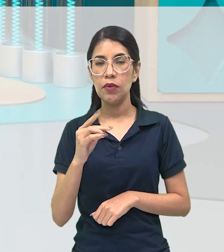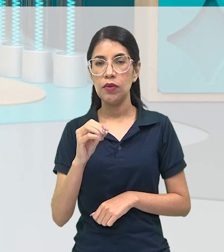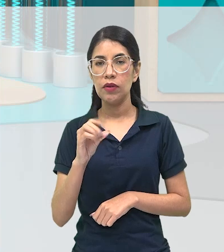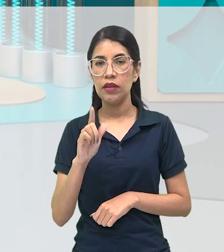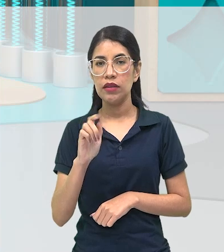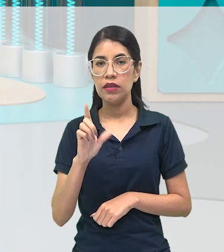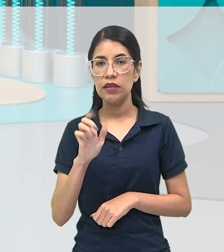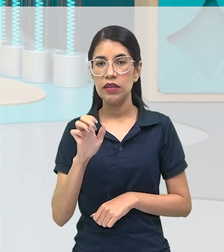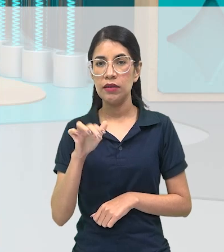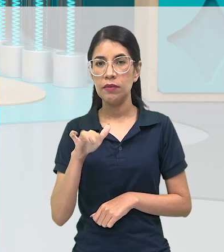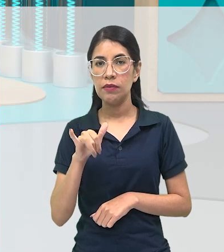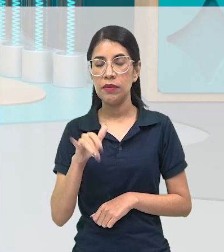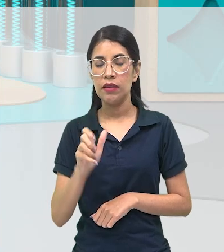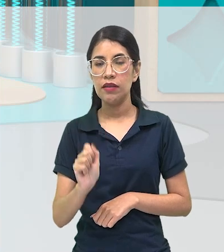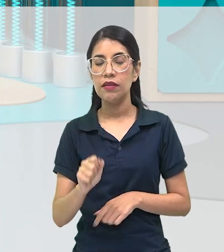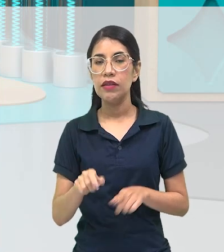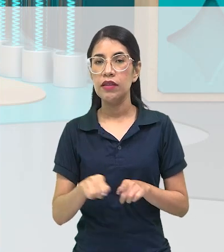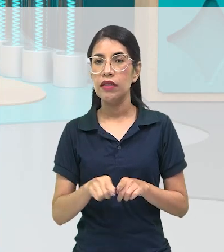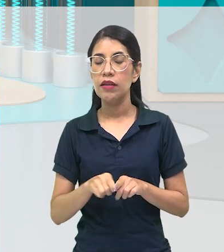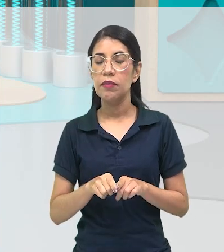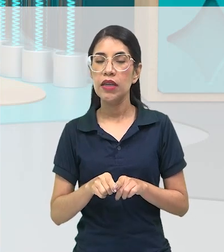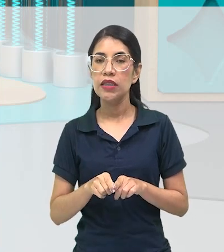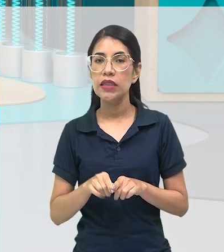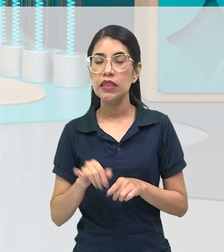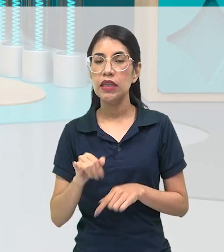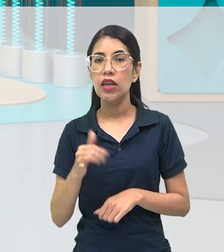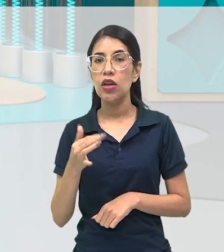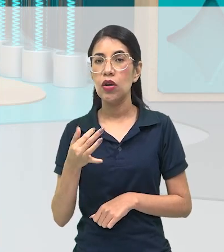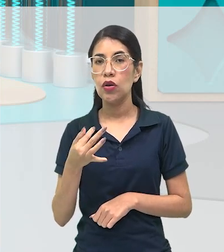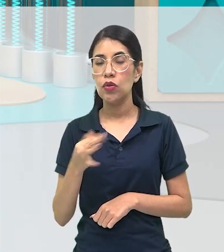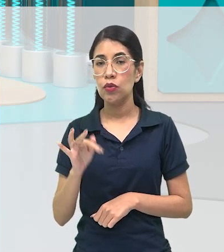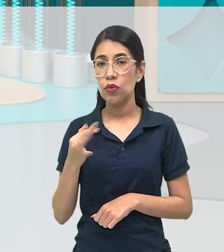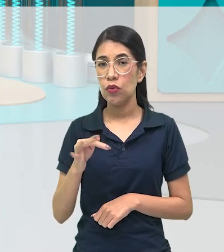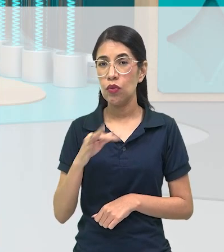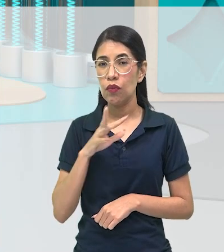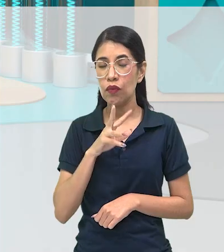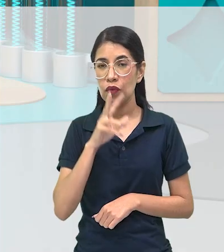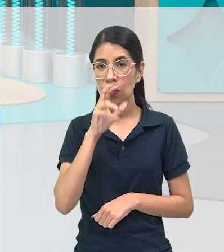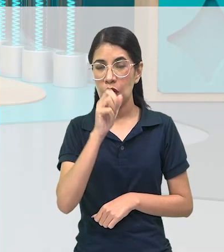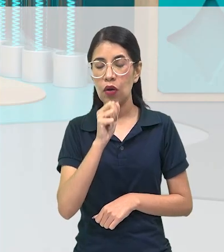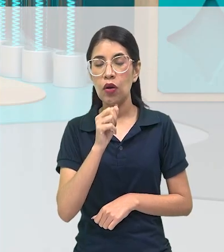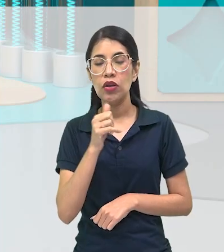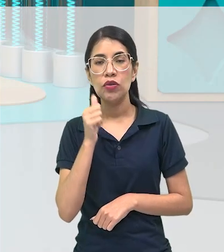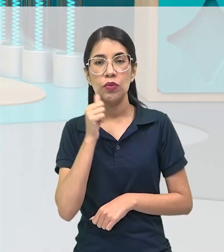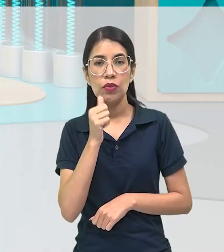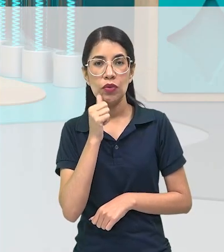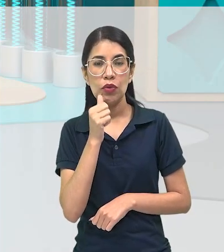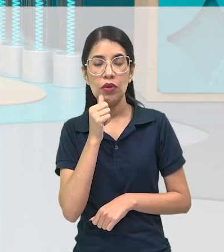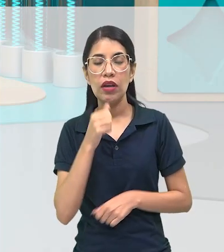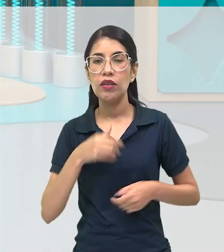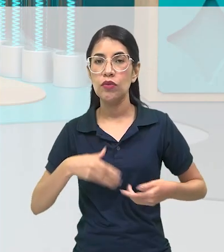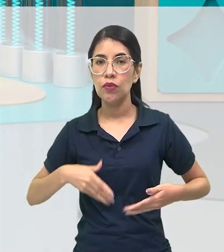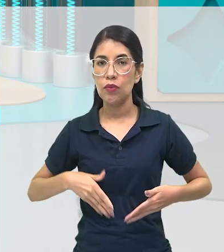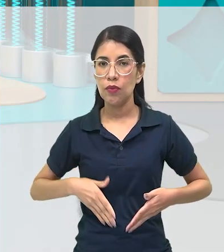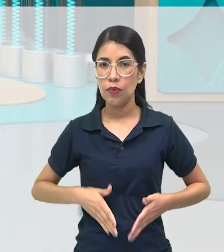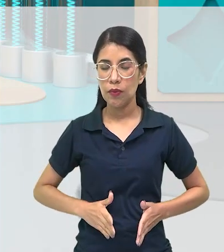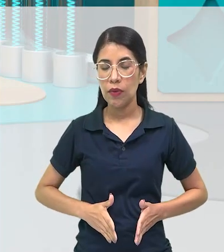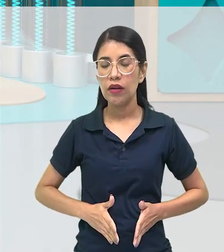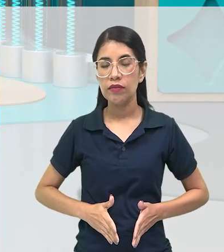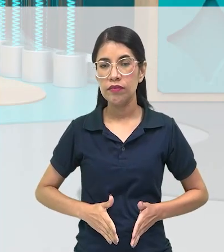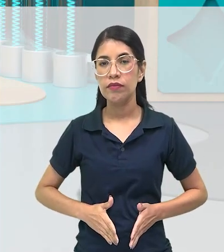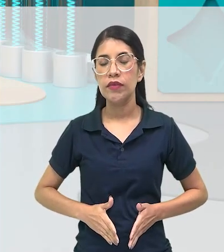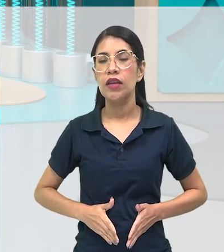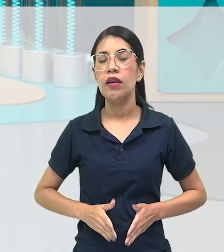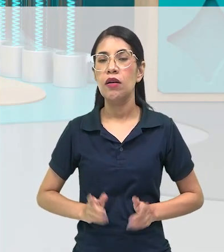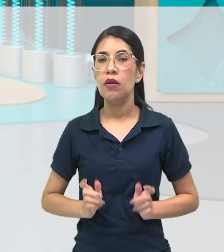rápido. Também casos de dor forte, por exemplo, mulheres em situação de parto, né,